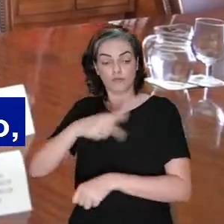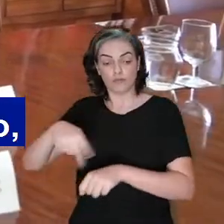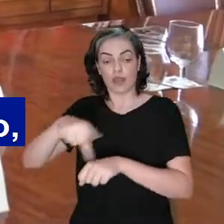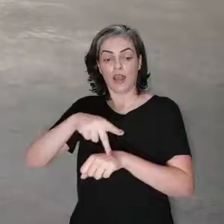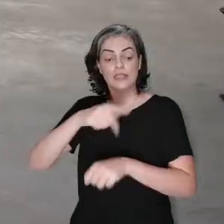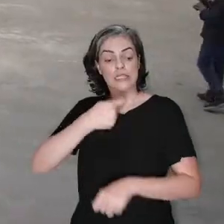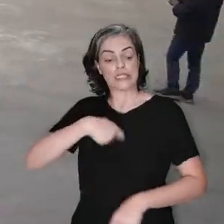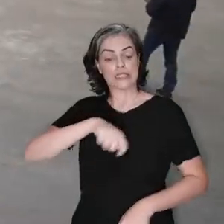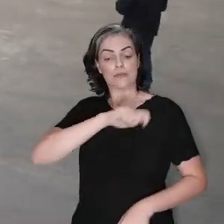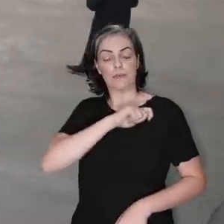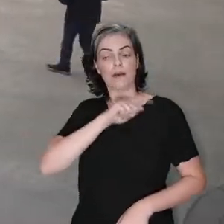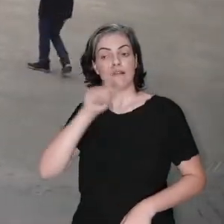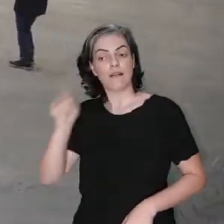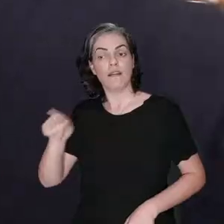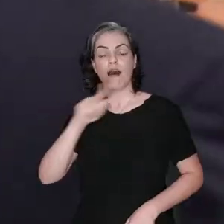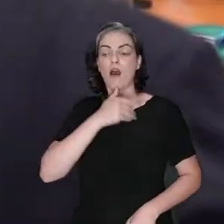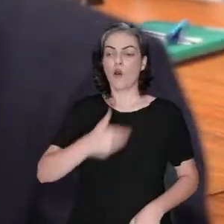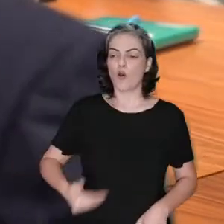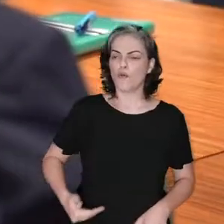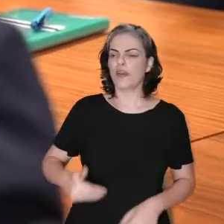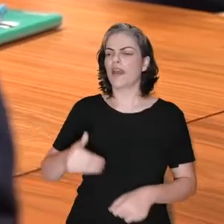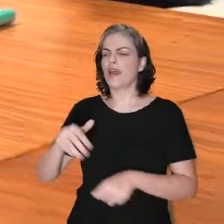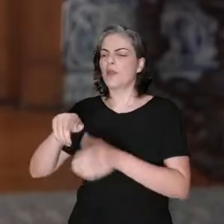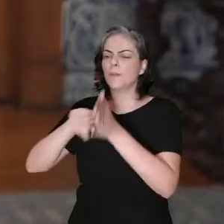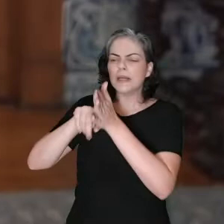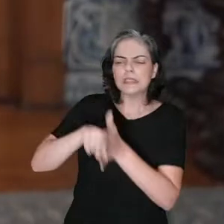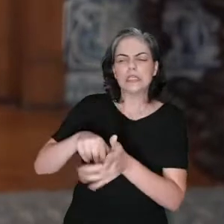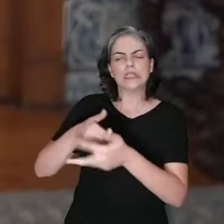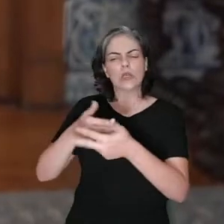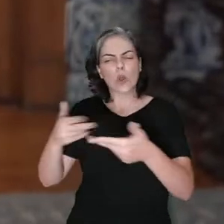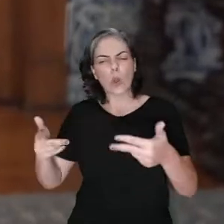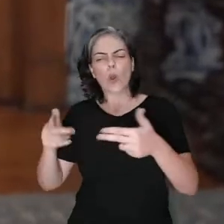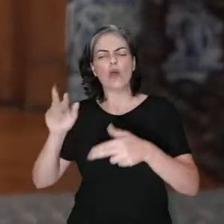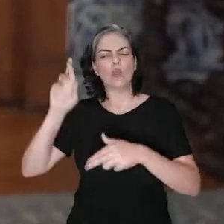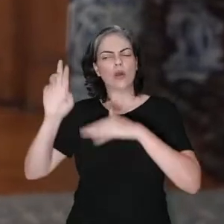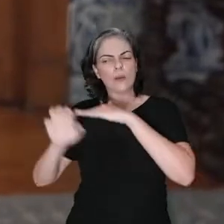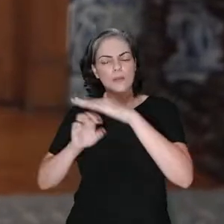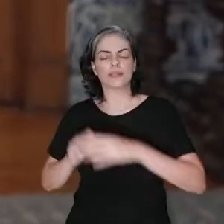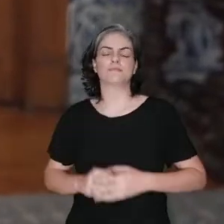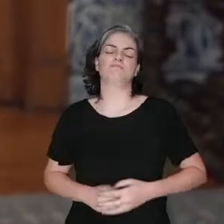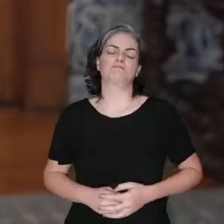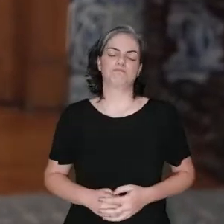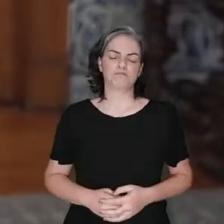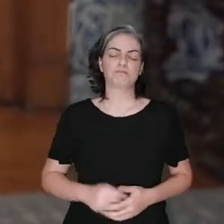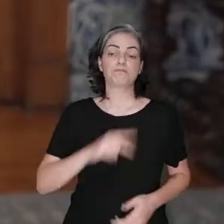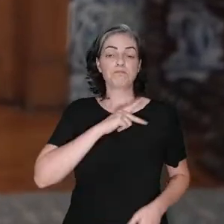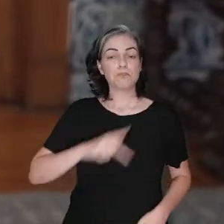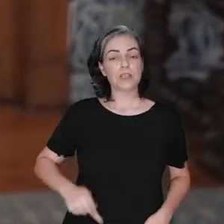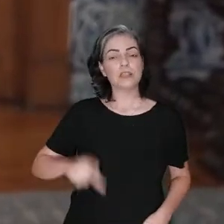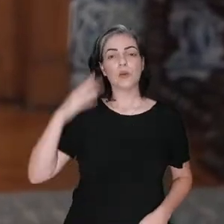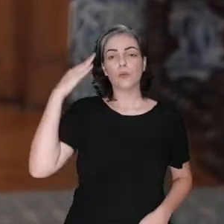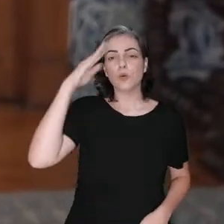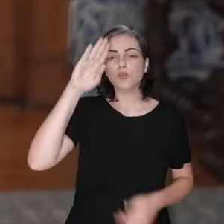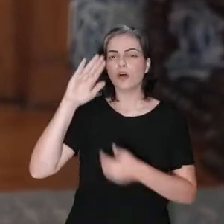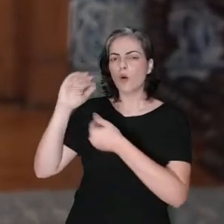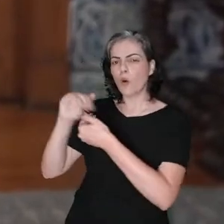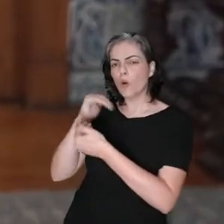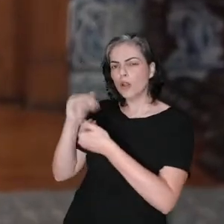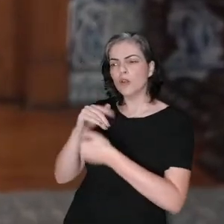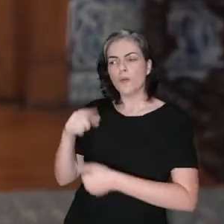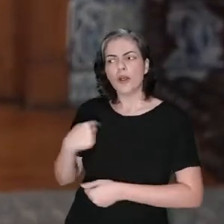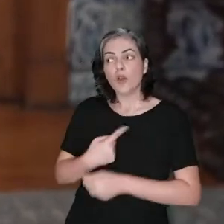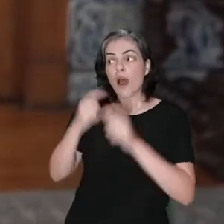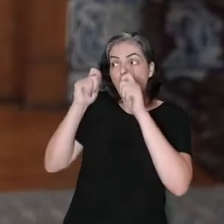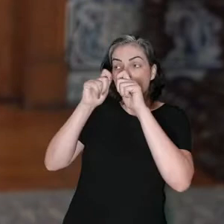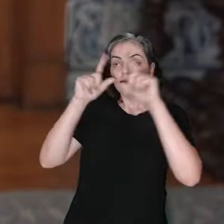do governo, centros de pesquisa e empresários. Nós que fomos orientados pelo presidente Bolsonaro a darmos toda a